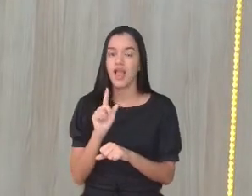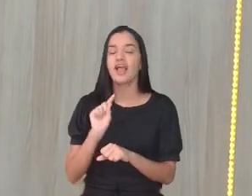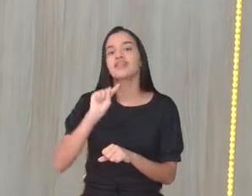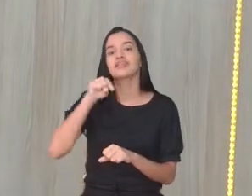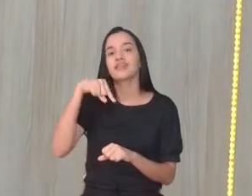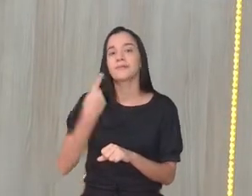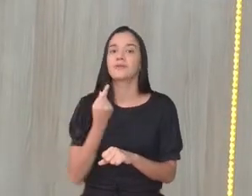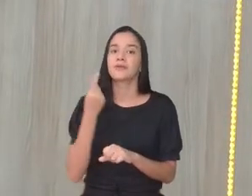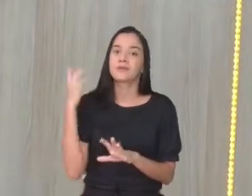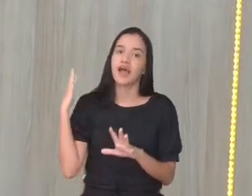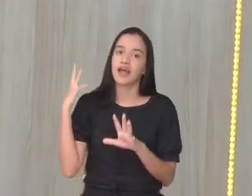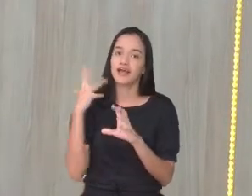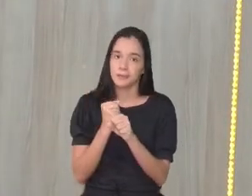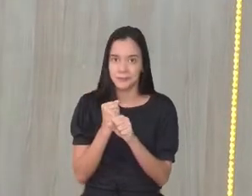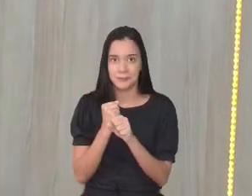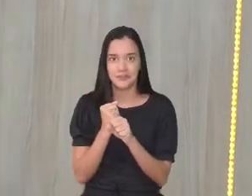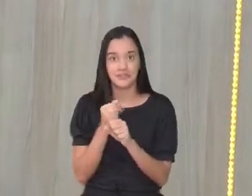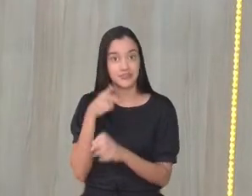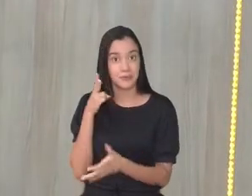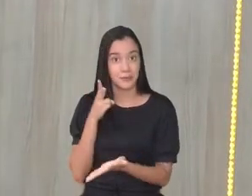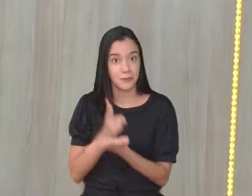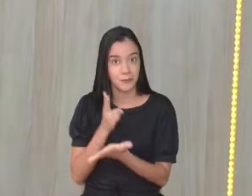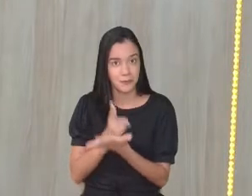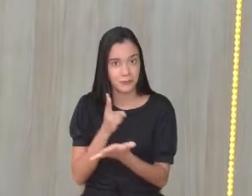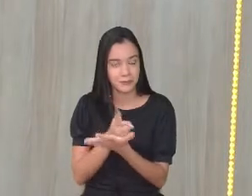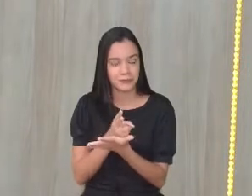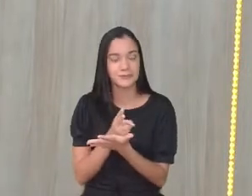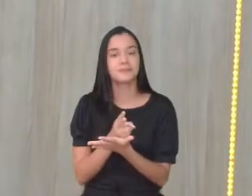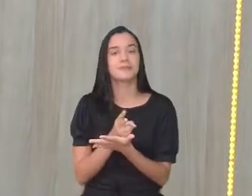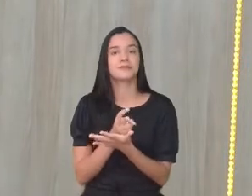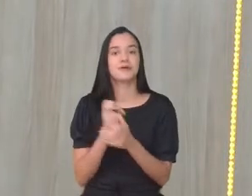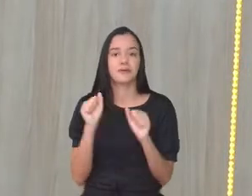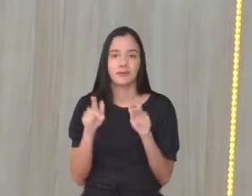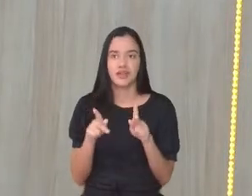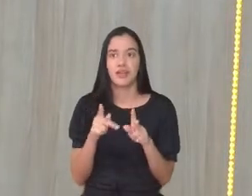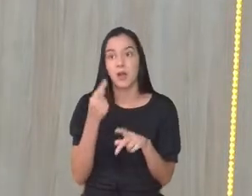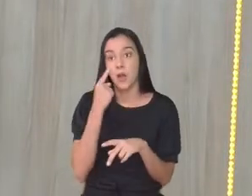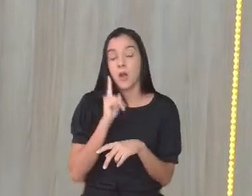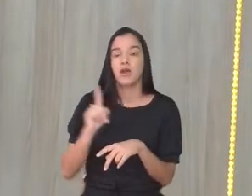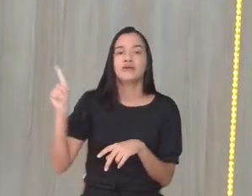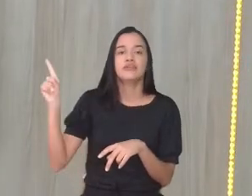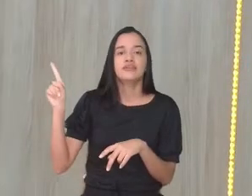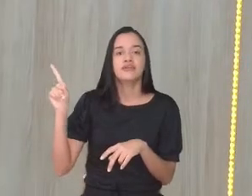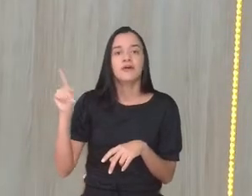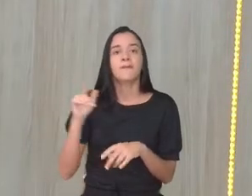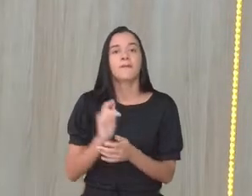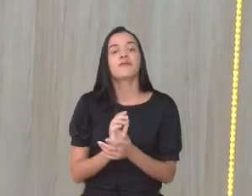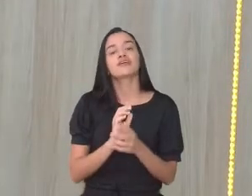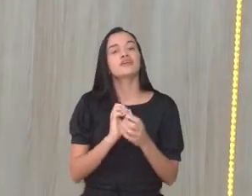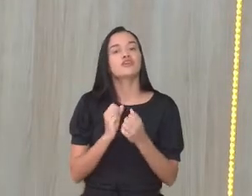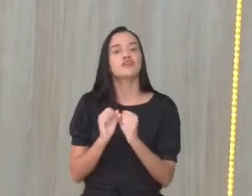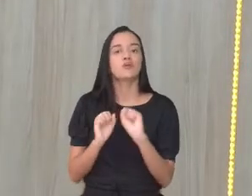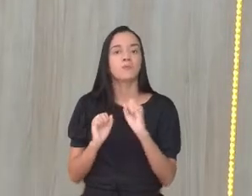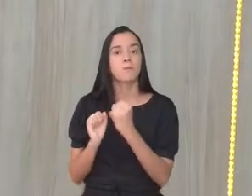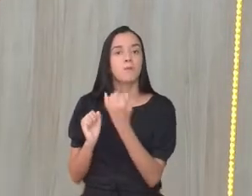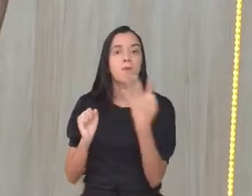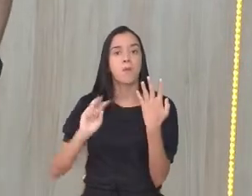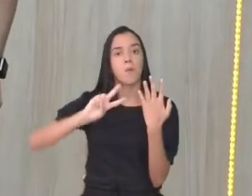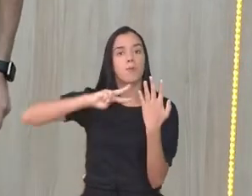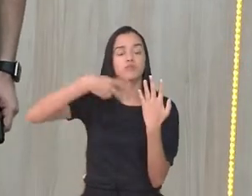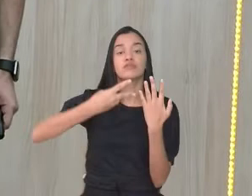dessa revisão, a gente continua aí o assunto, beleza? Então, ó, a gente viu que potenciação, ela é a